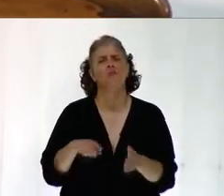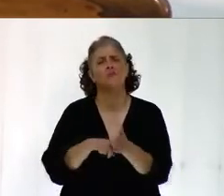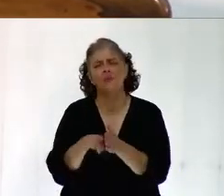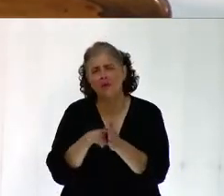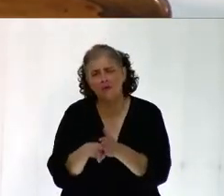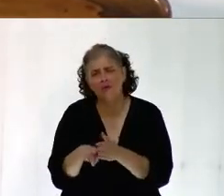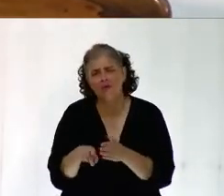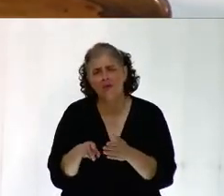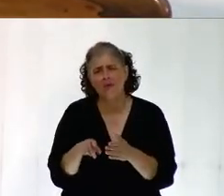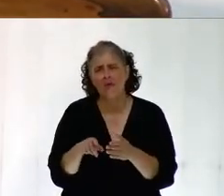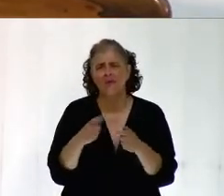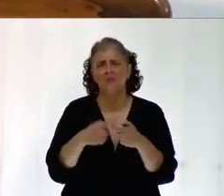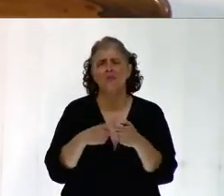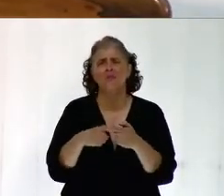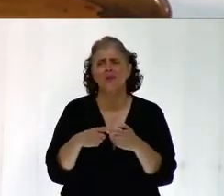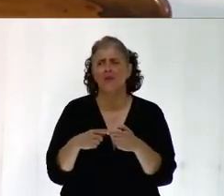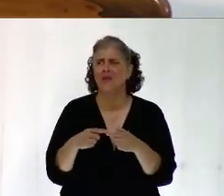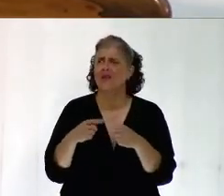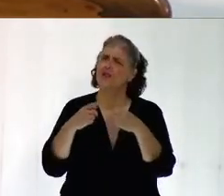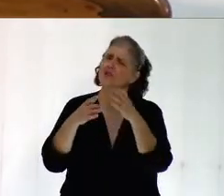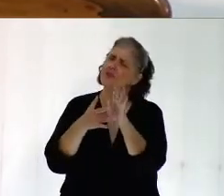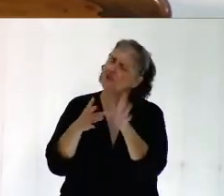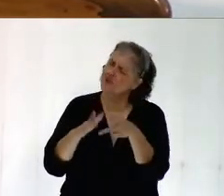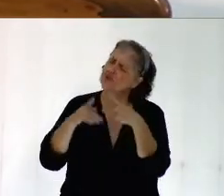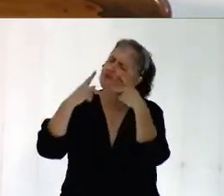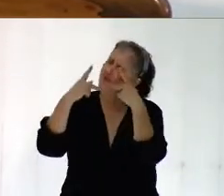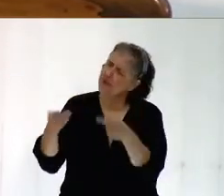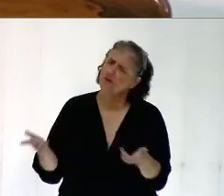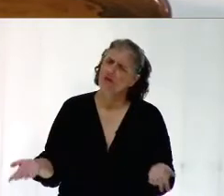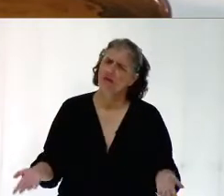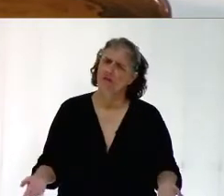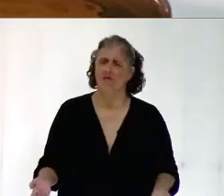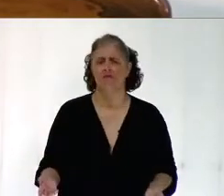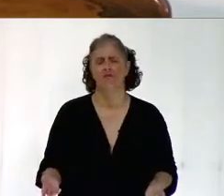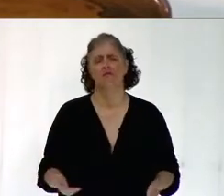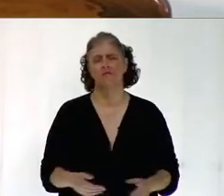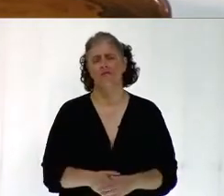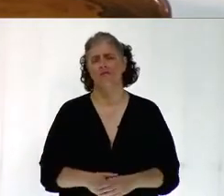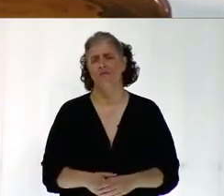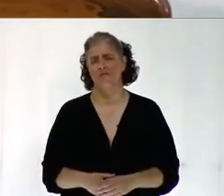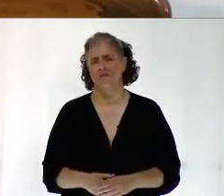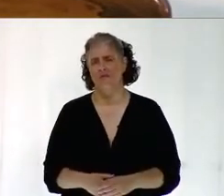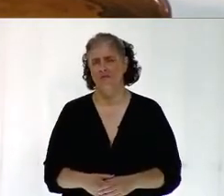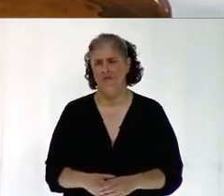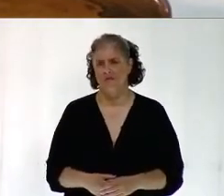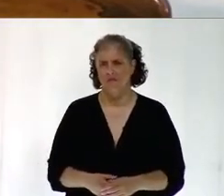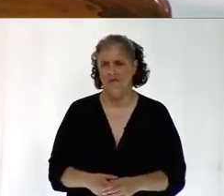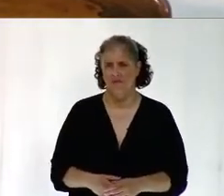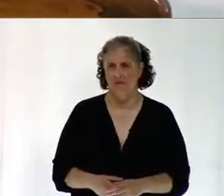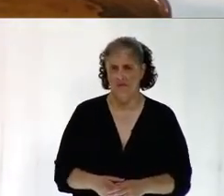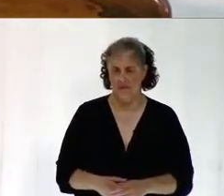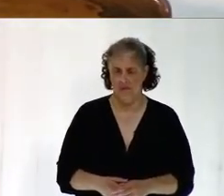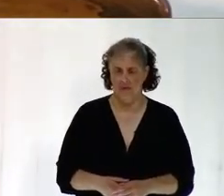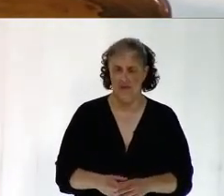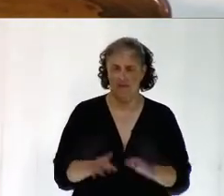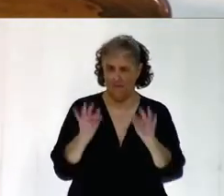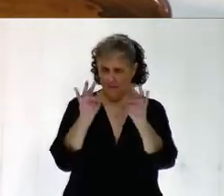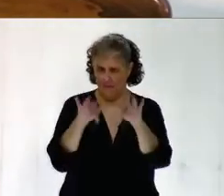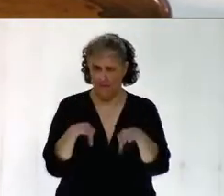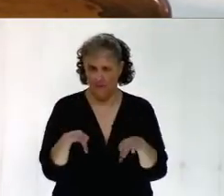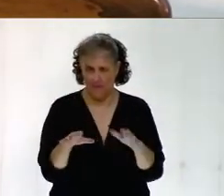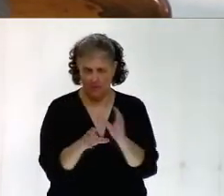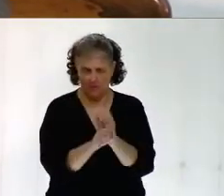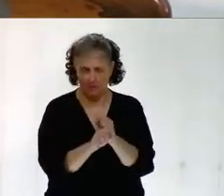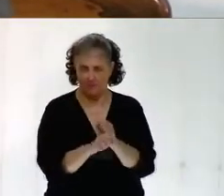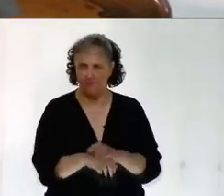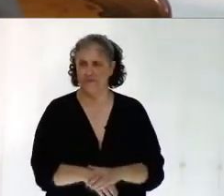jesus fez isso é porque jesus fez isso quero concluir e aplicar